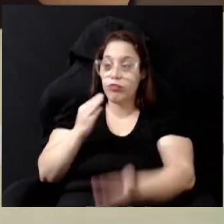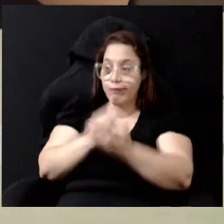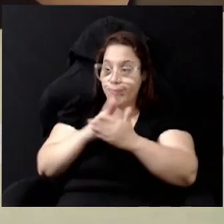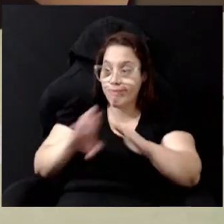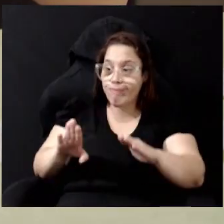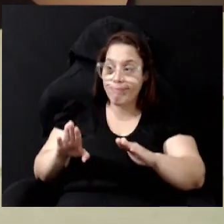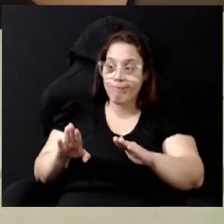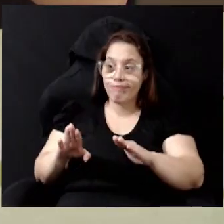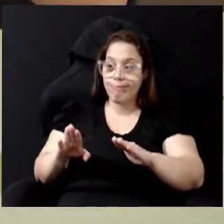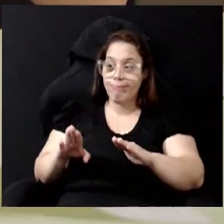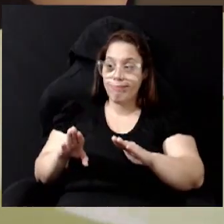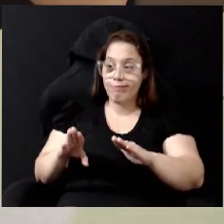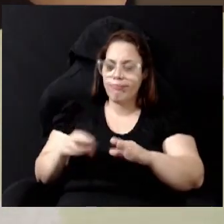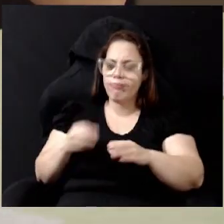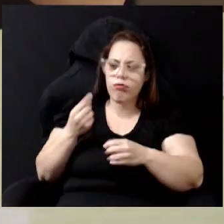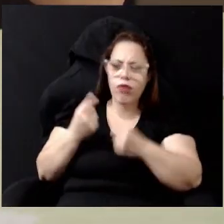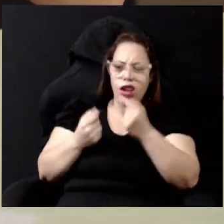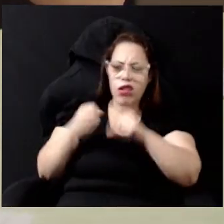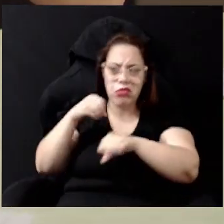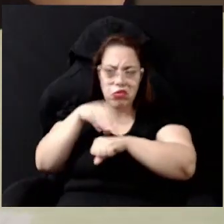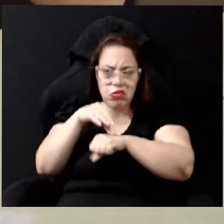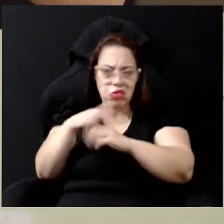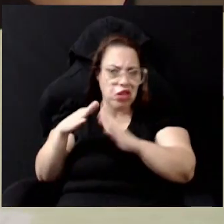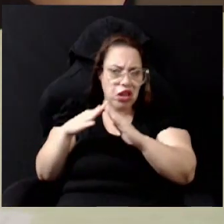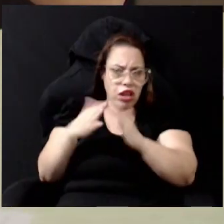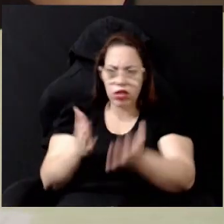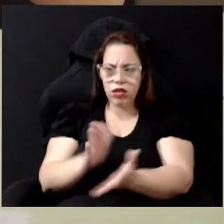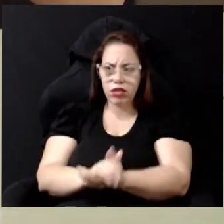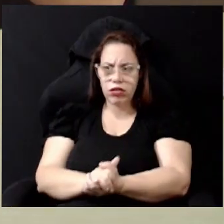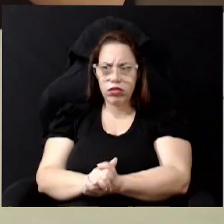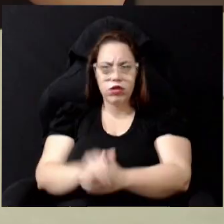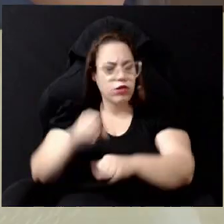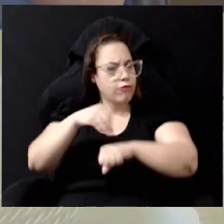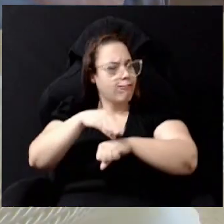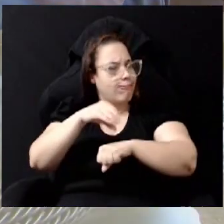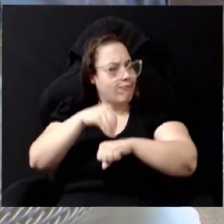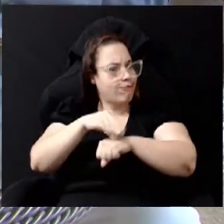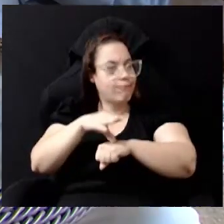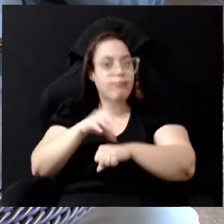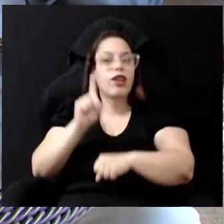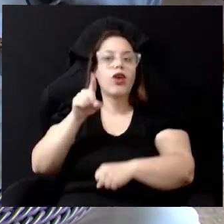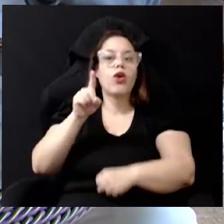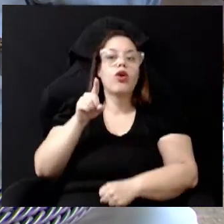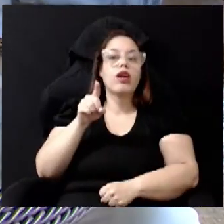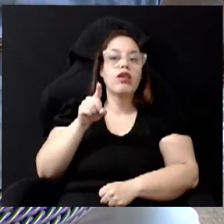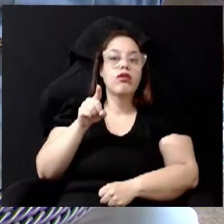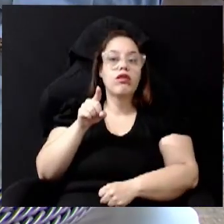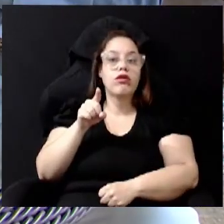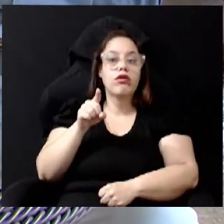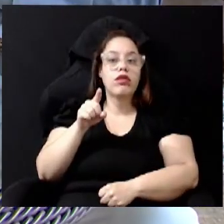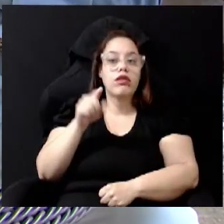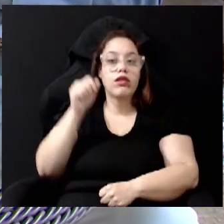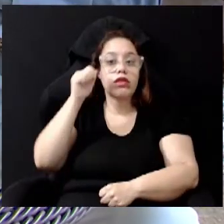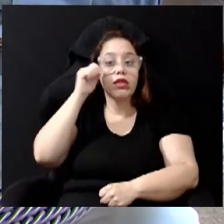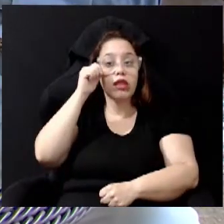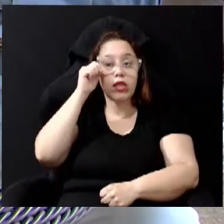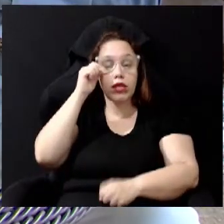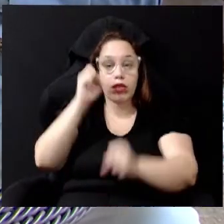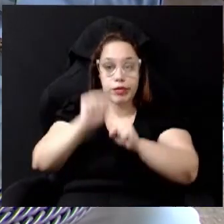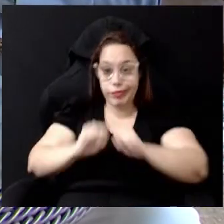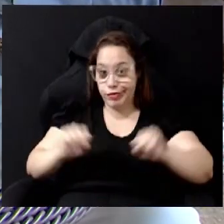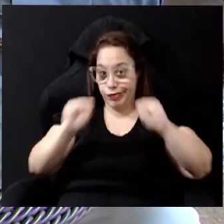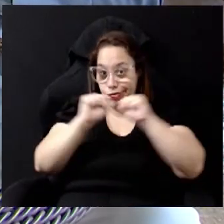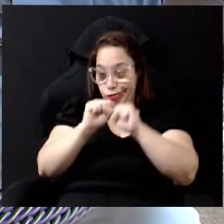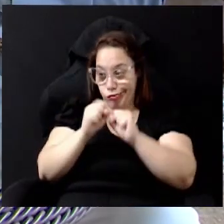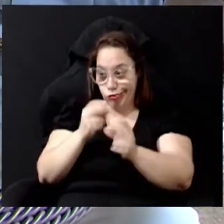mais alguma dica para o pessoal que está em casa? A dica que eu sempre dou é o seguinte, né? A gente vive num sistema econômico, nesse sistema econômico a gente tem